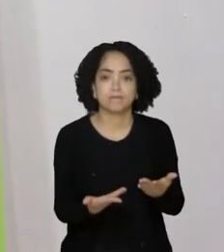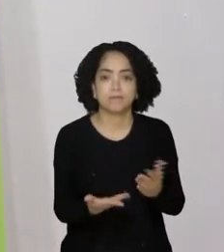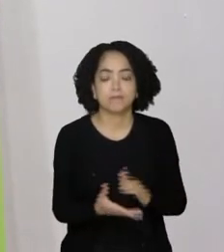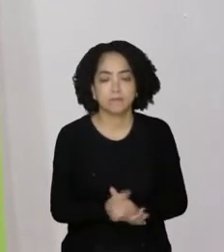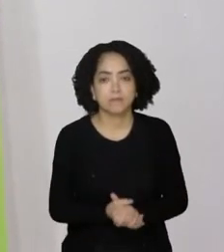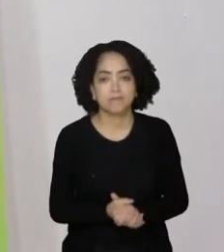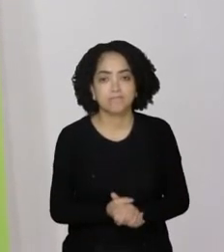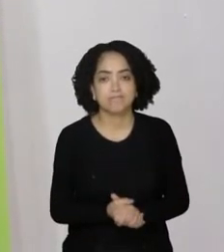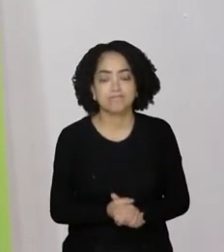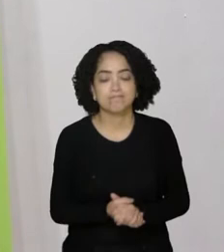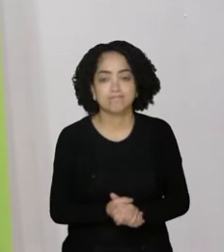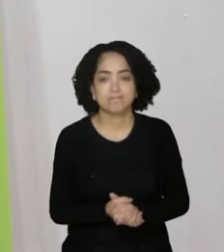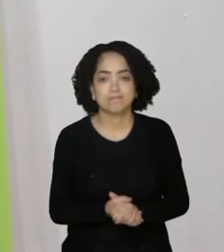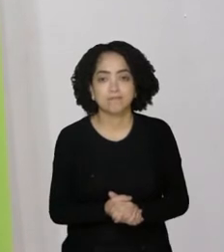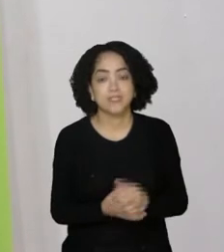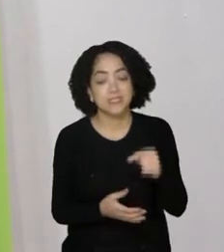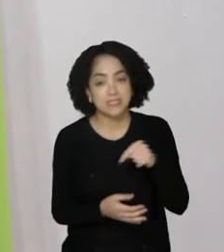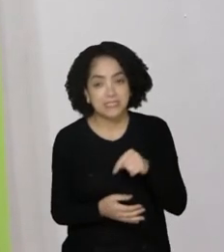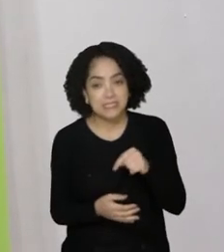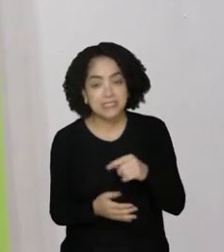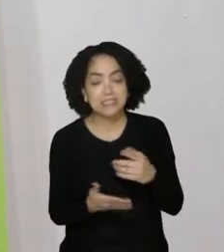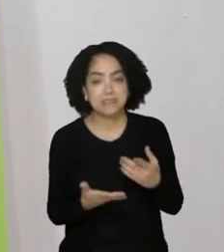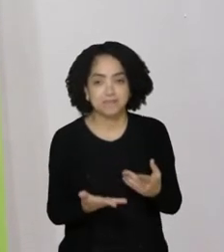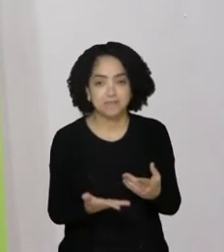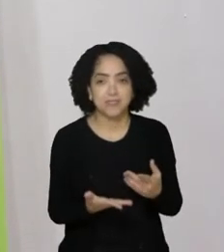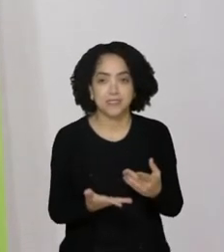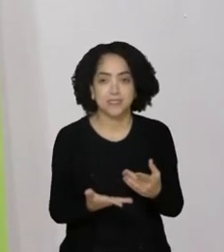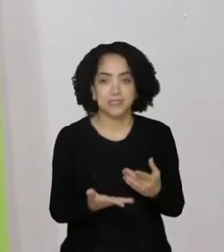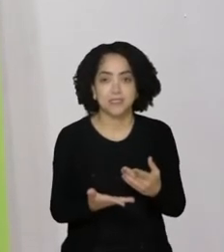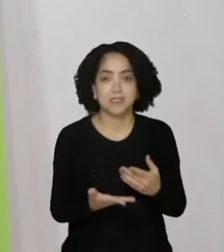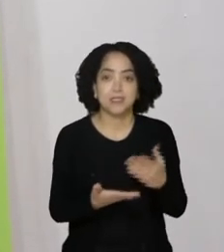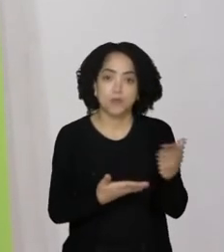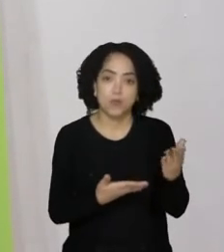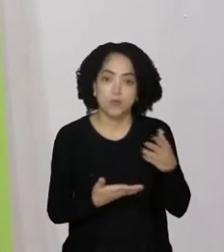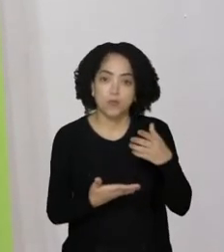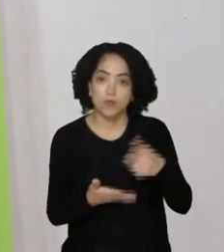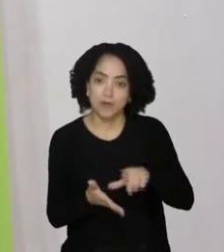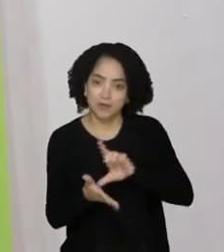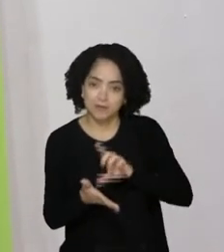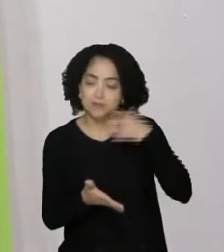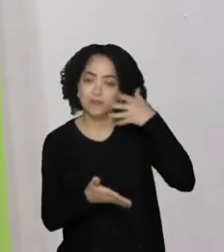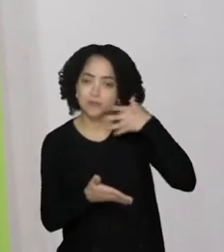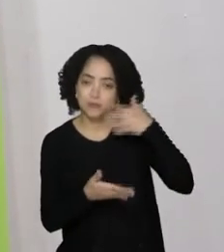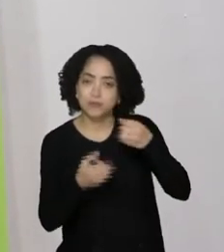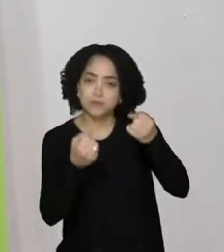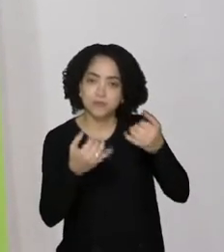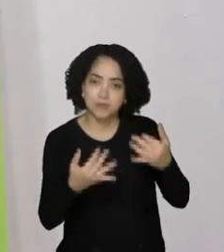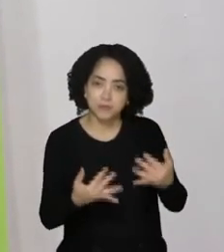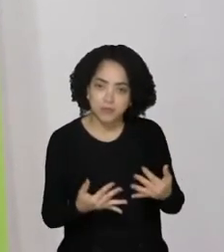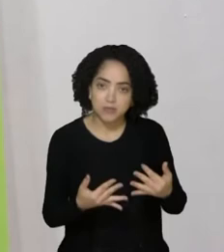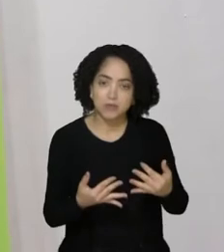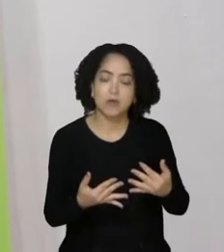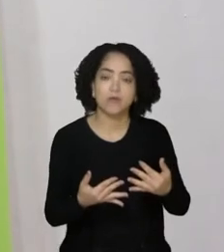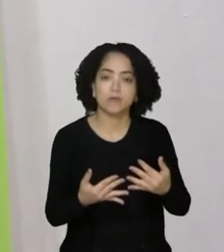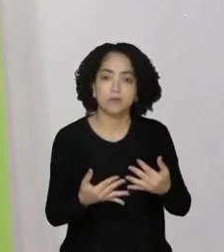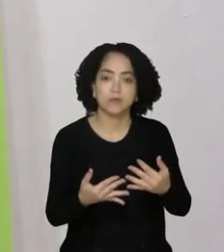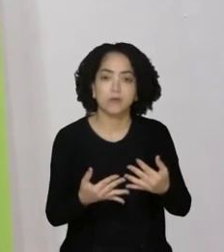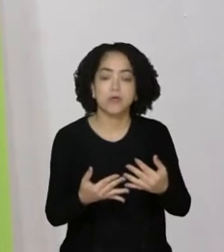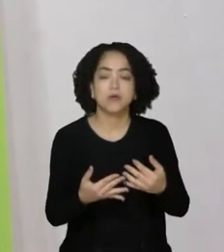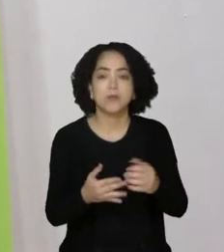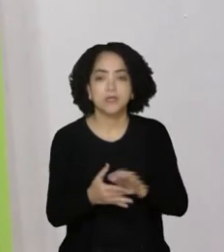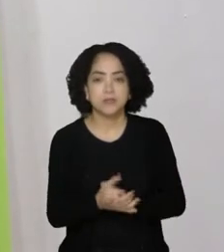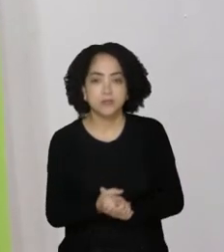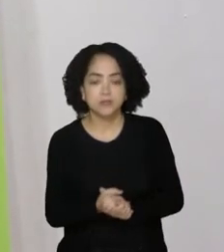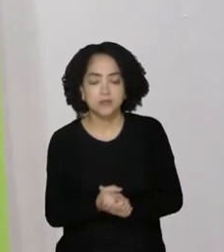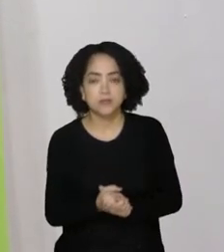precisa fazer falta aqui como a manifestação que vossa excelência fez agora no software que que o software foi comprado